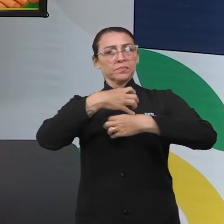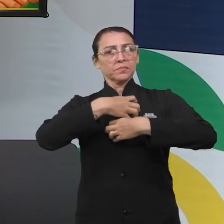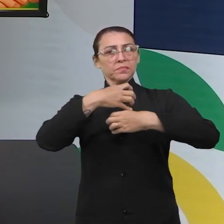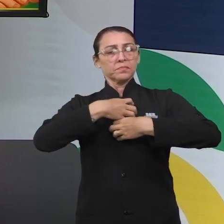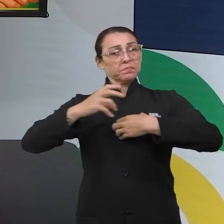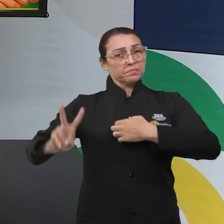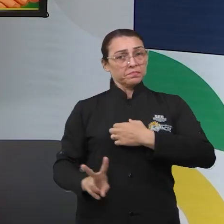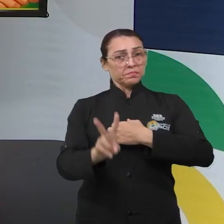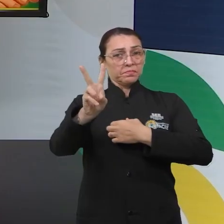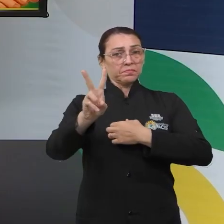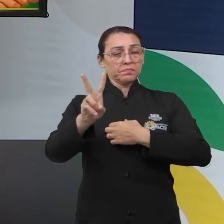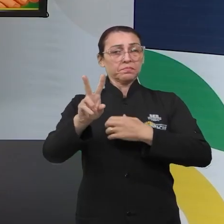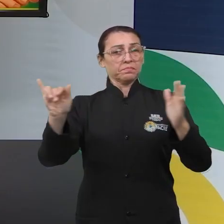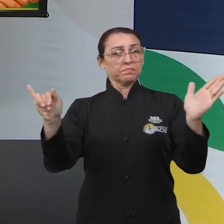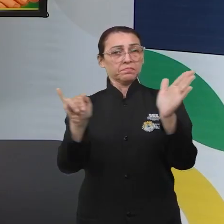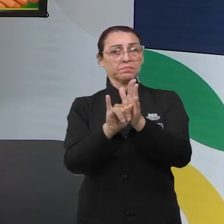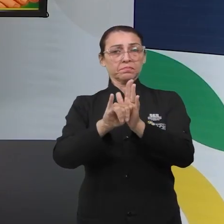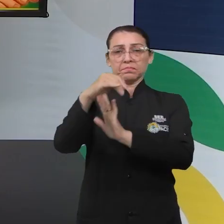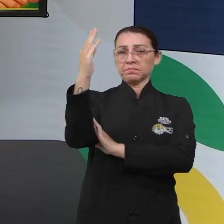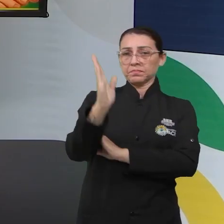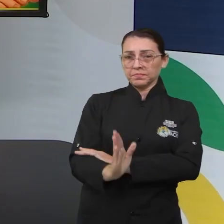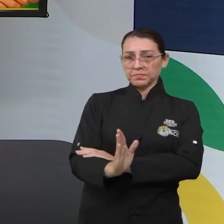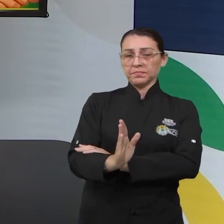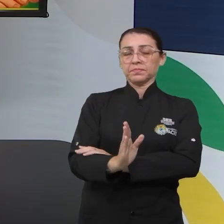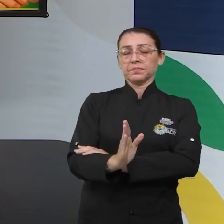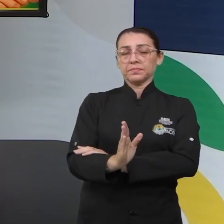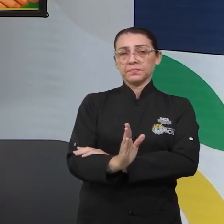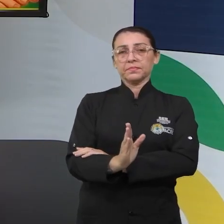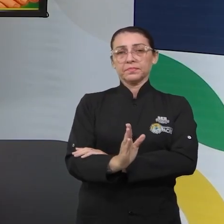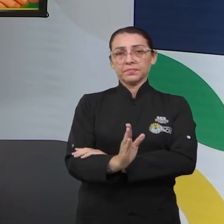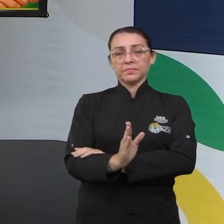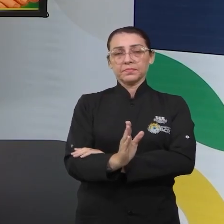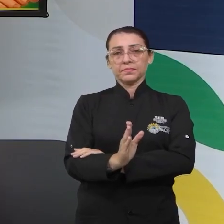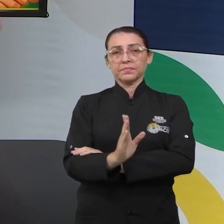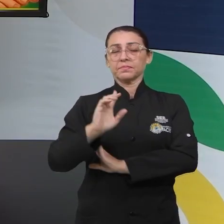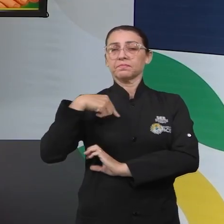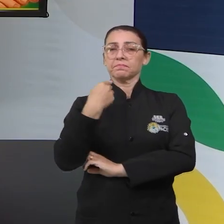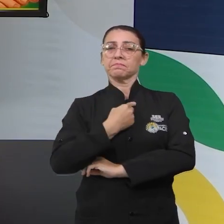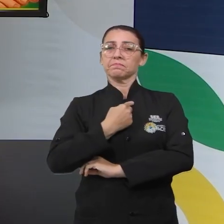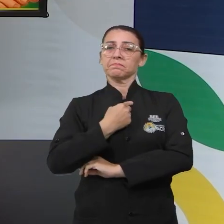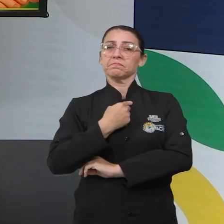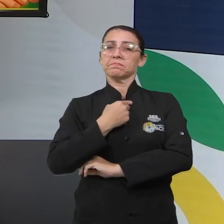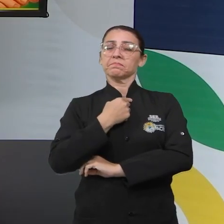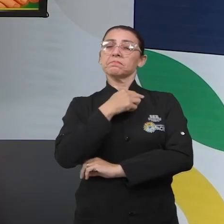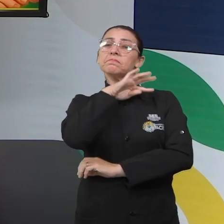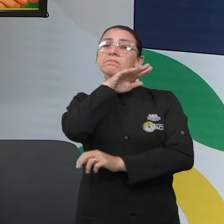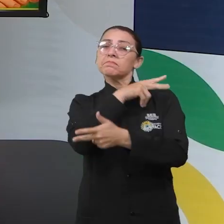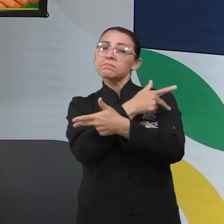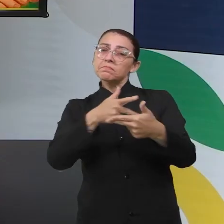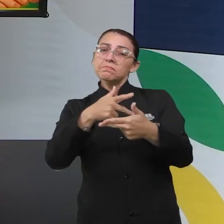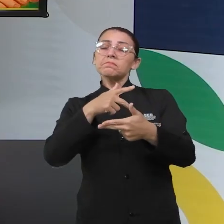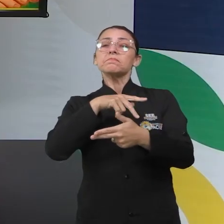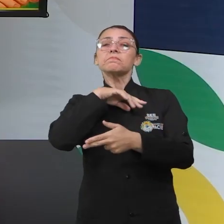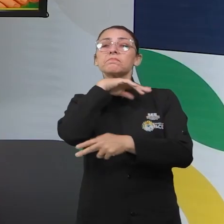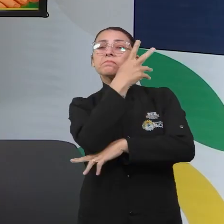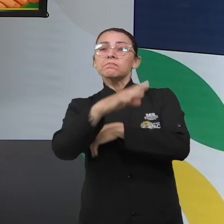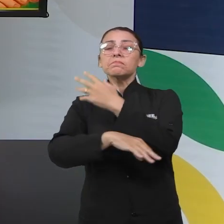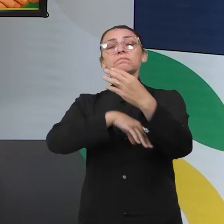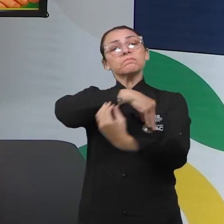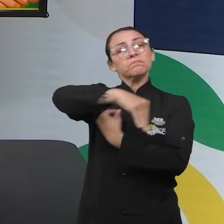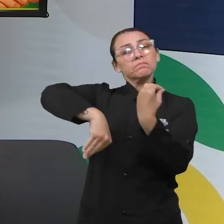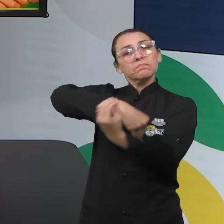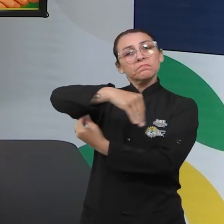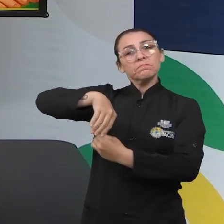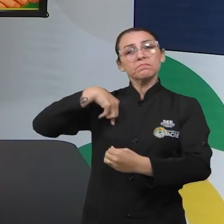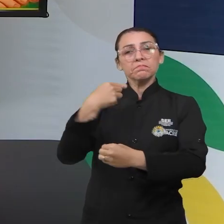dar valor para a identidade brasileira, vamos dar valor para a nossa fauna, a nossa flora e a nossa miscigenação, ao